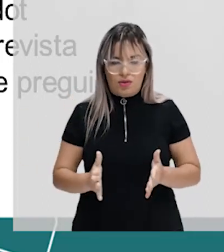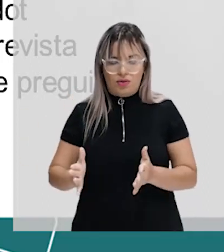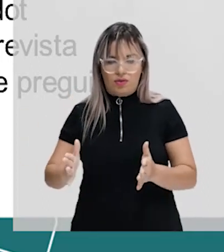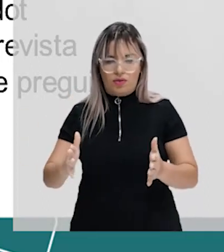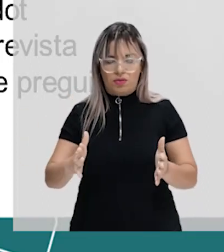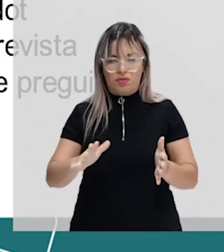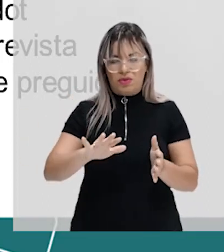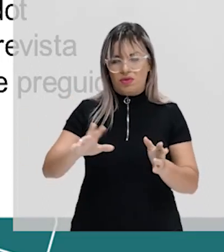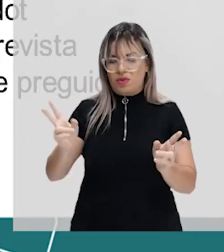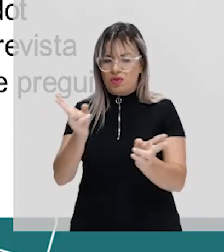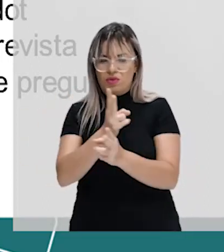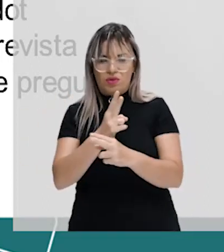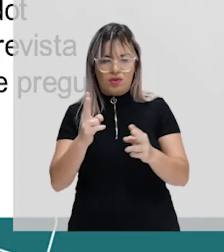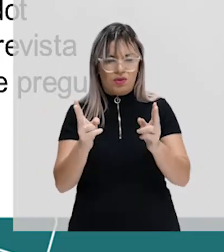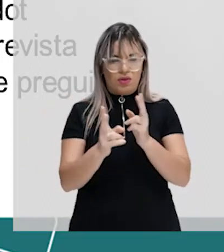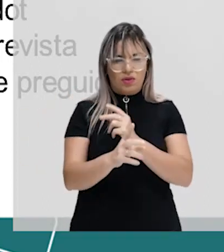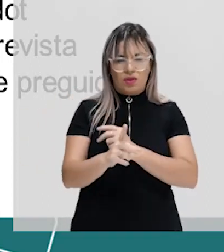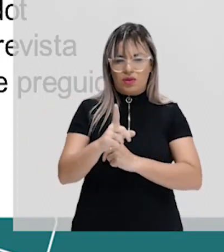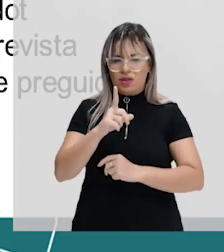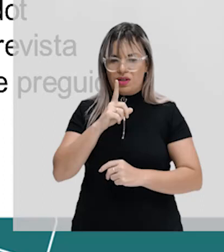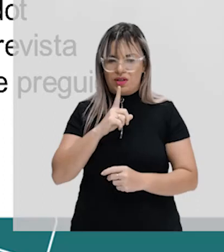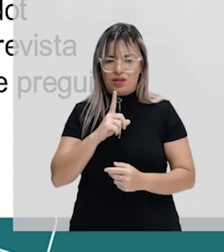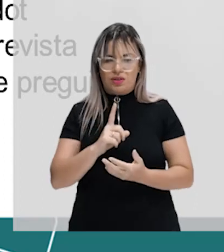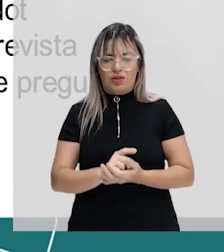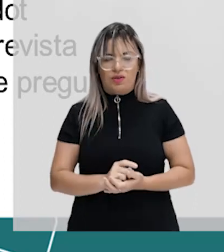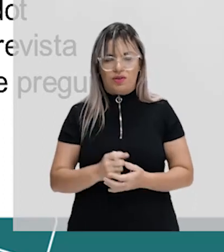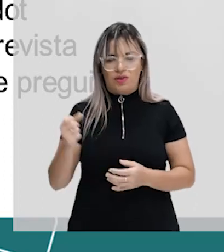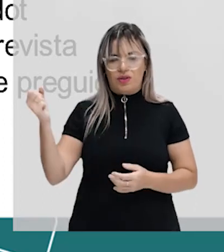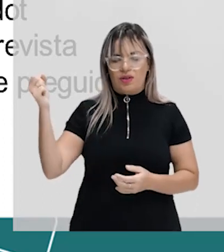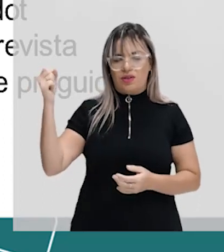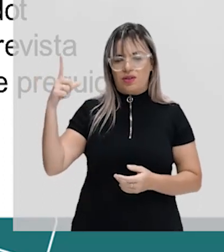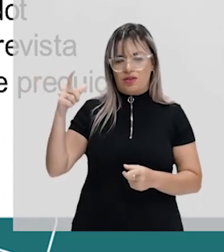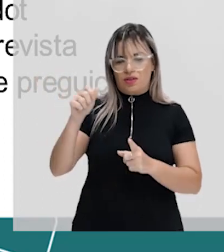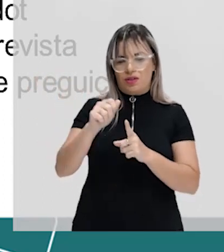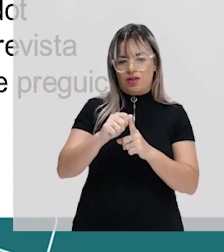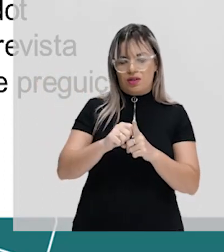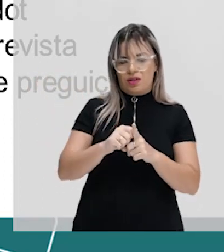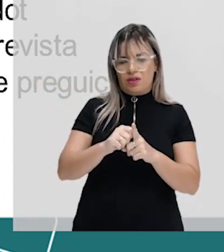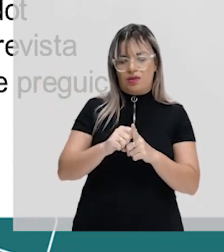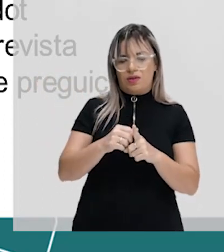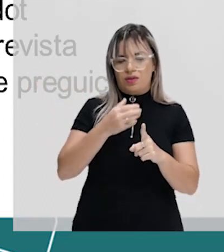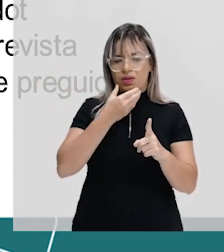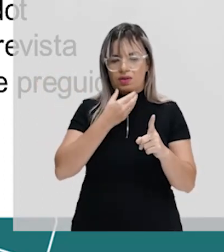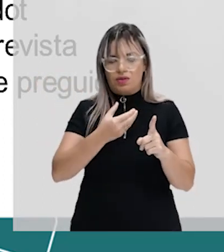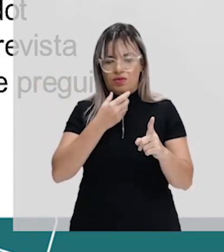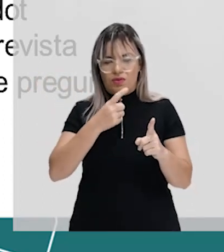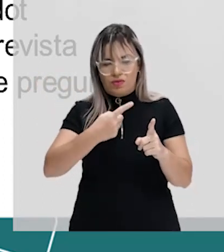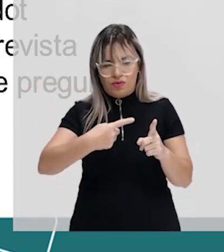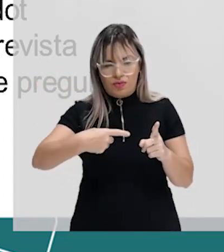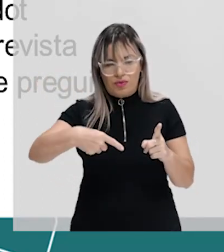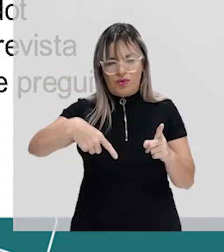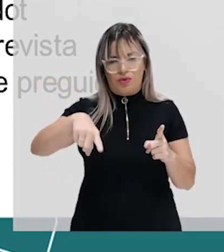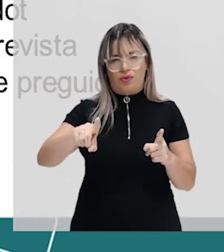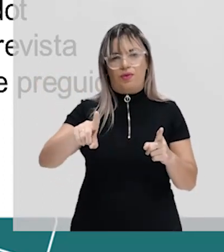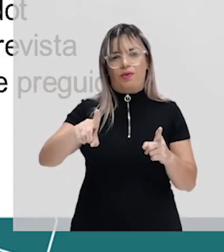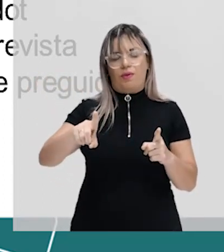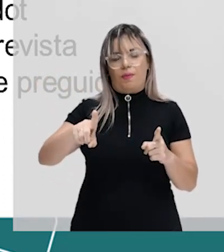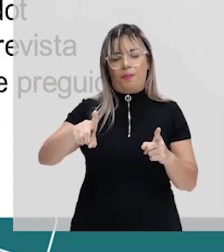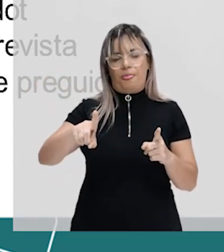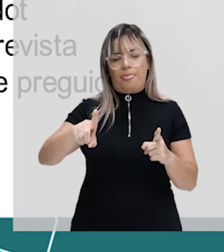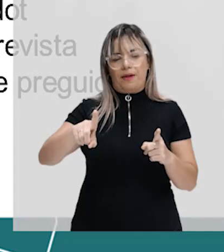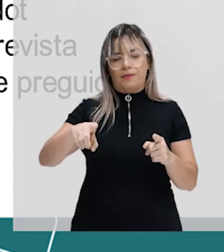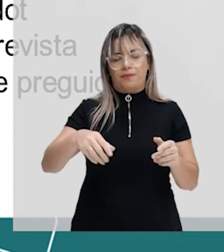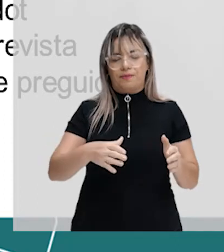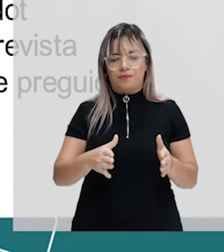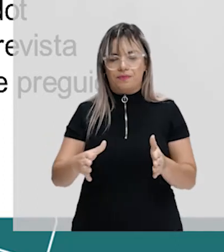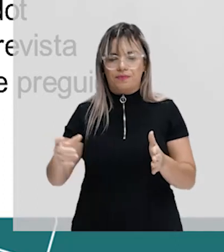Caminhando contra o vento, sem lenço e sem documento, num sol de quase dezembro, eu vou.